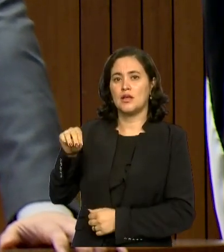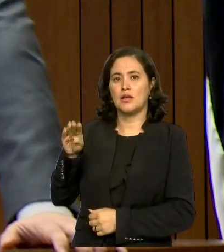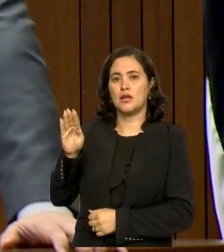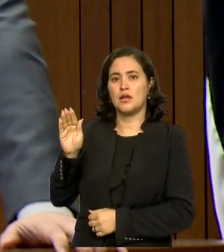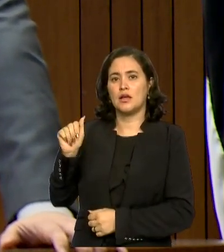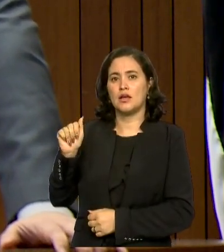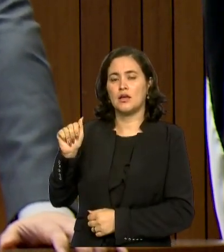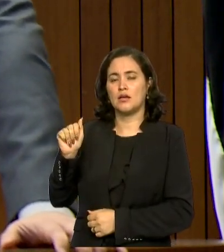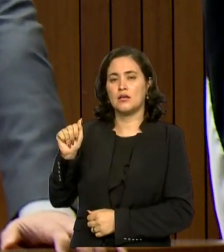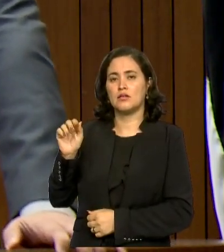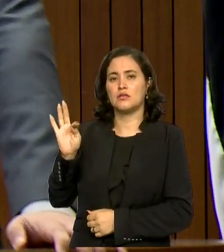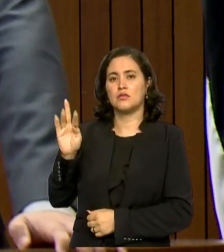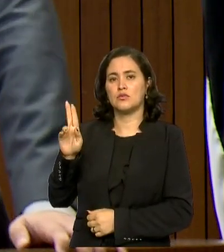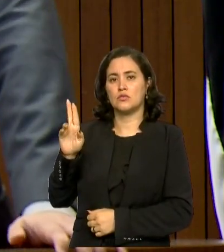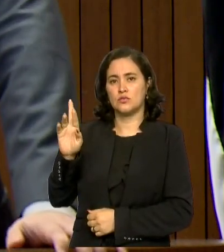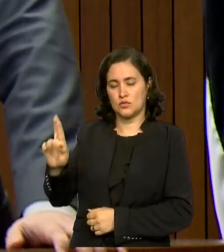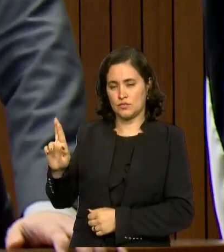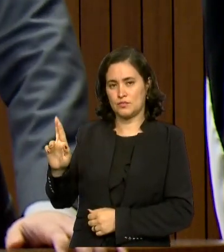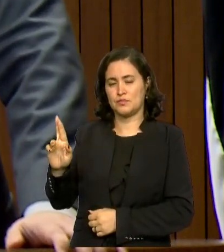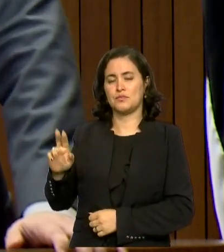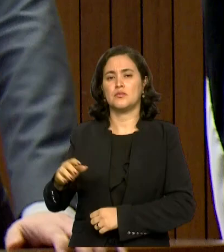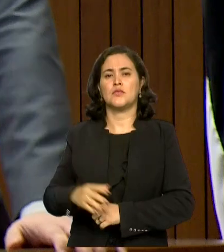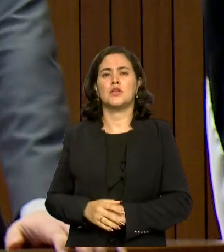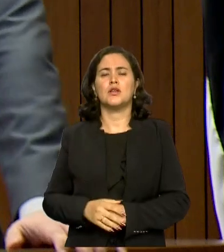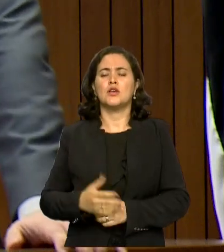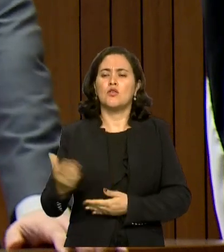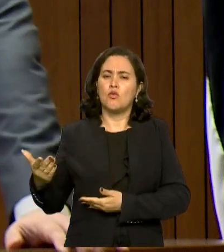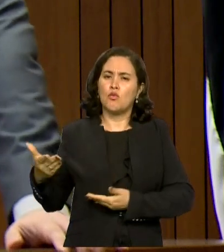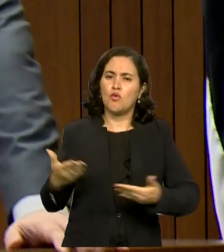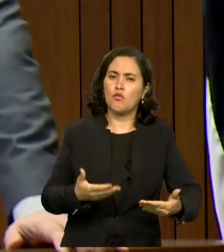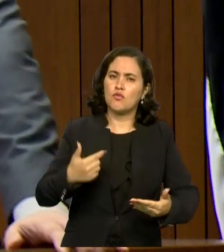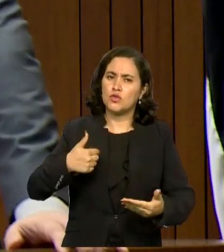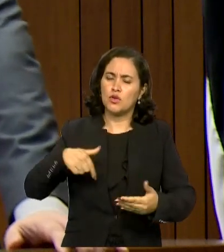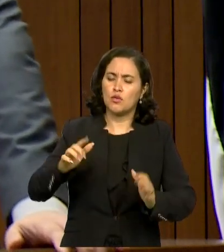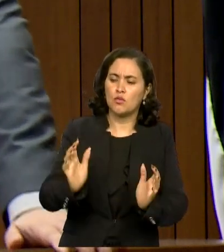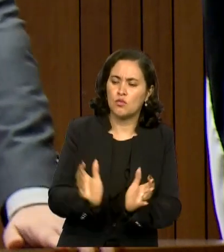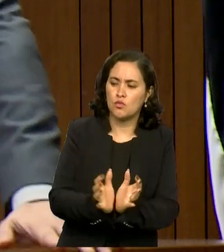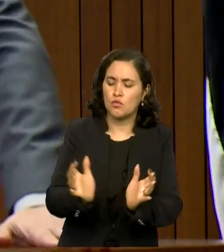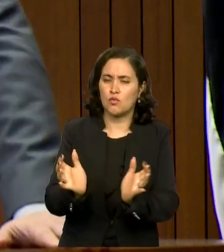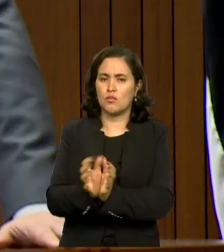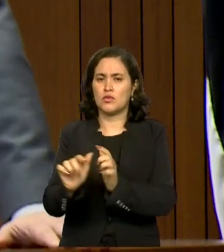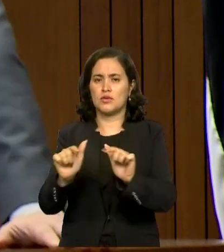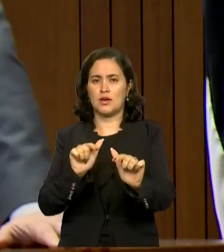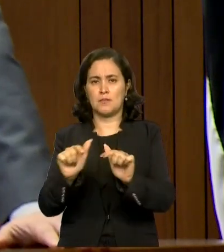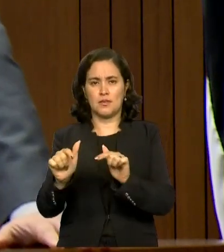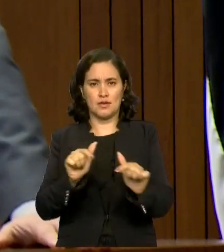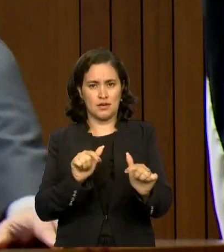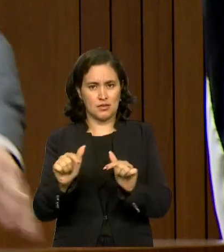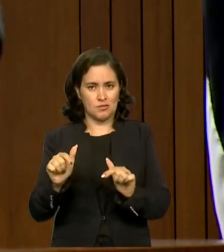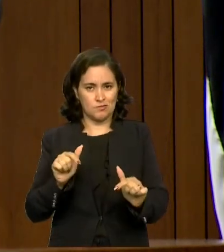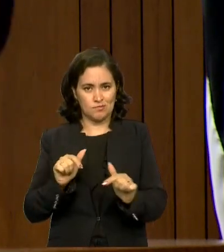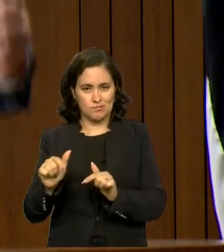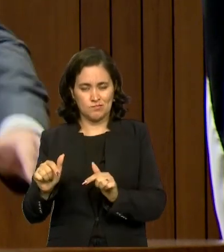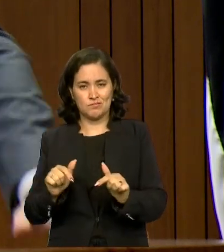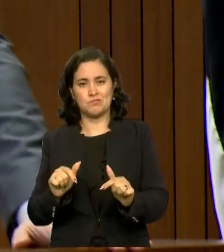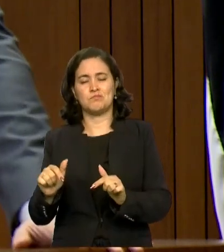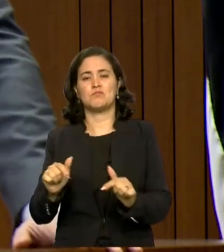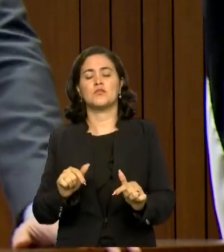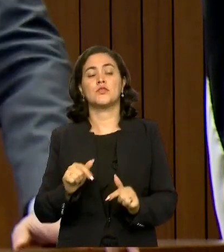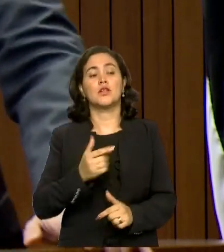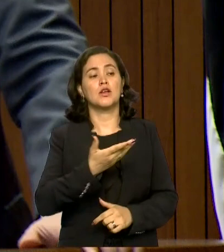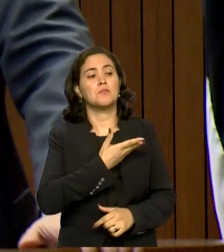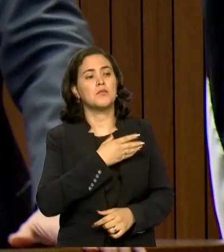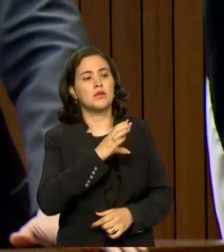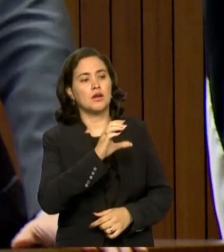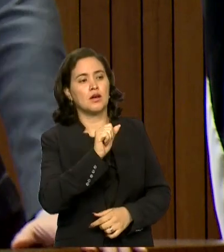na pré-campanha, eu, colega deputado Carlos Lula também, que hoje compõe esta Assembleia Legislativa, essa legislatura, já estava no time,